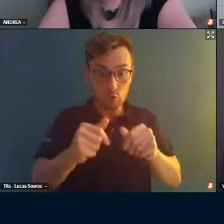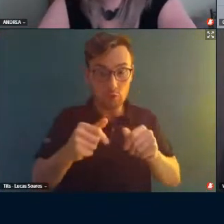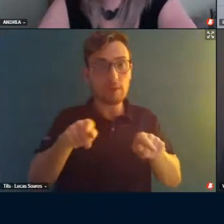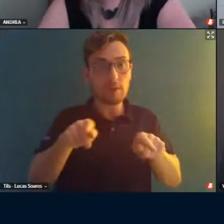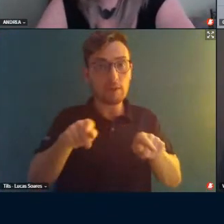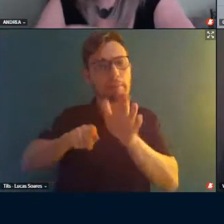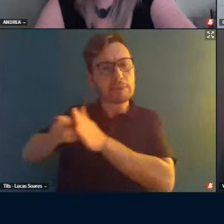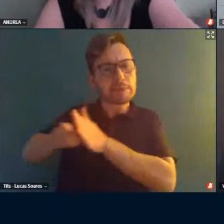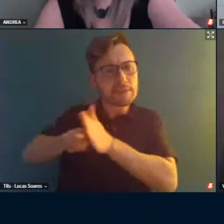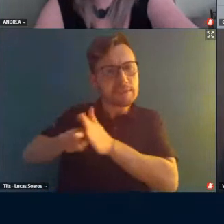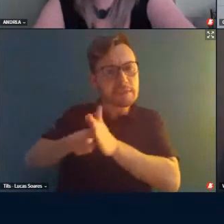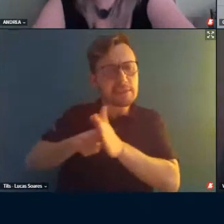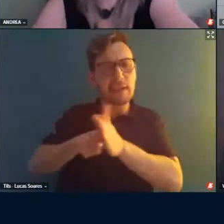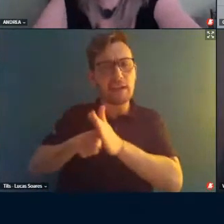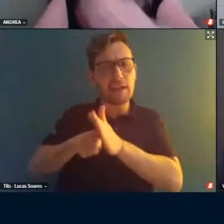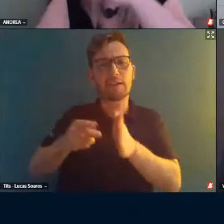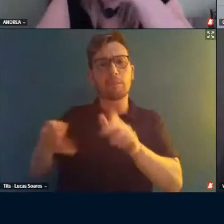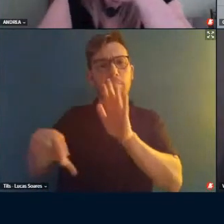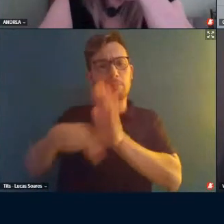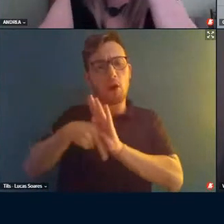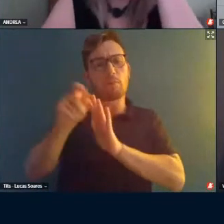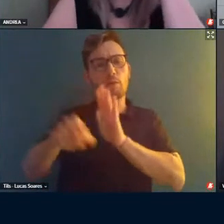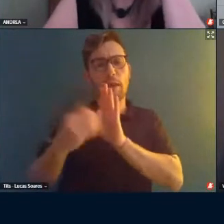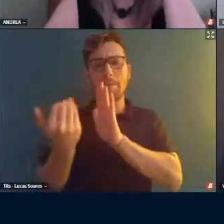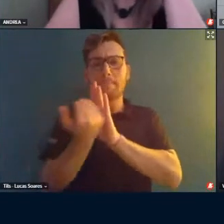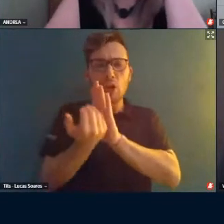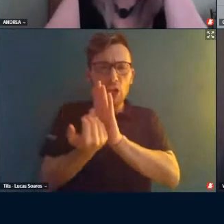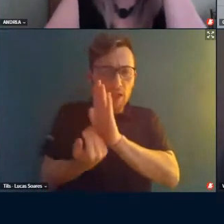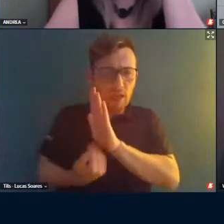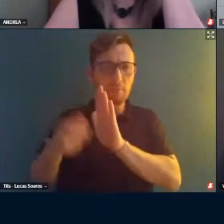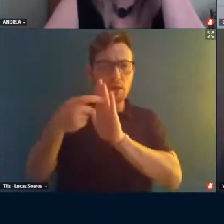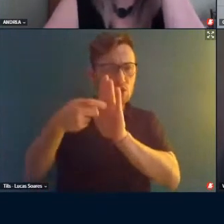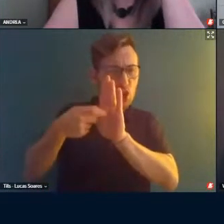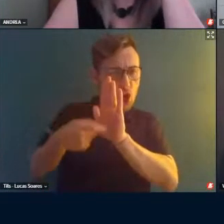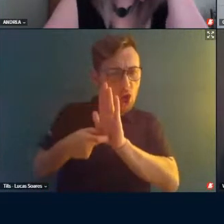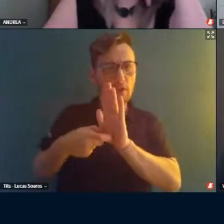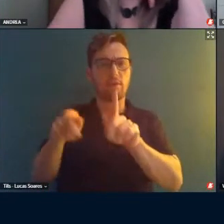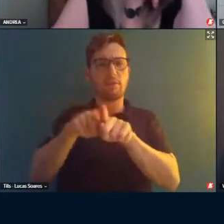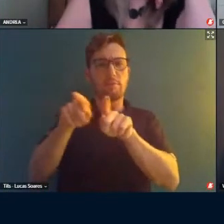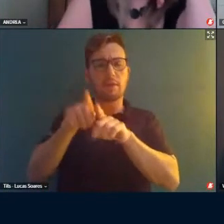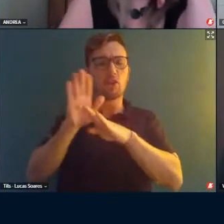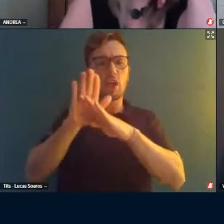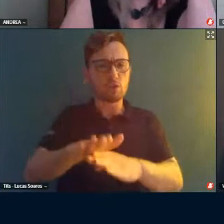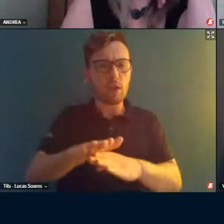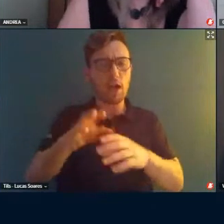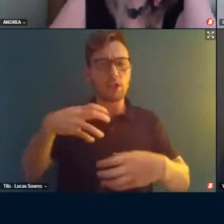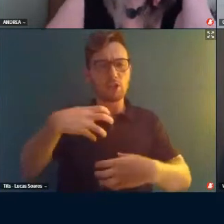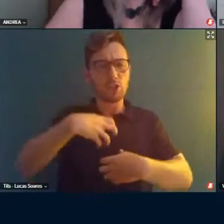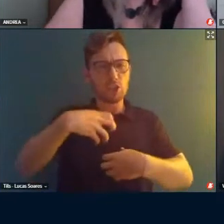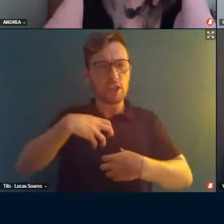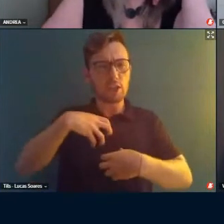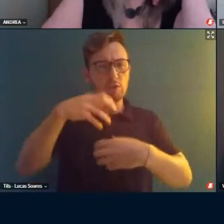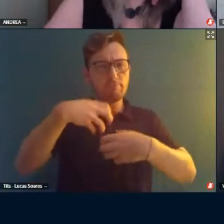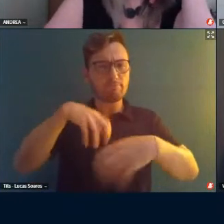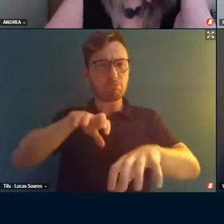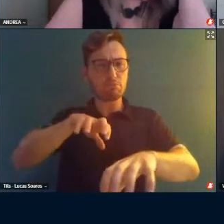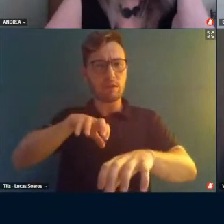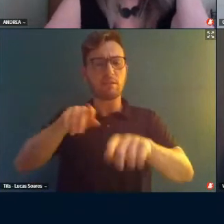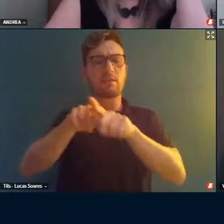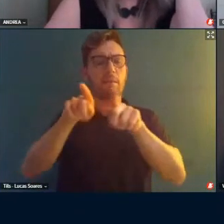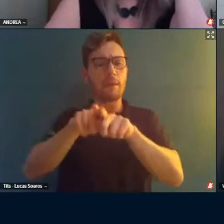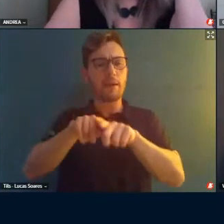programas, entender mais sobre aparelhos, tudo em prol a fim de ajudar de uma forma remota ali. Às vezes foi necessário a gente usar até mesmo